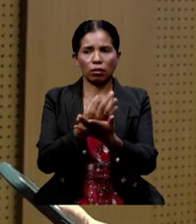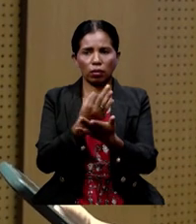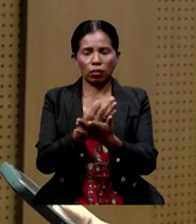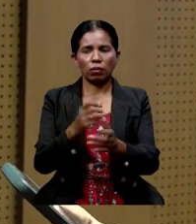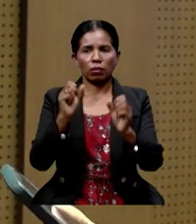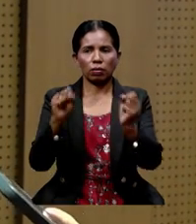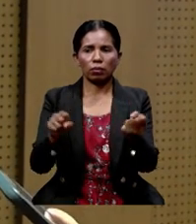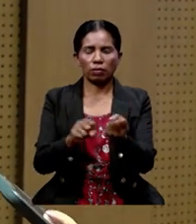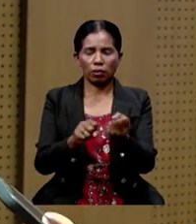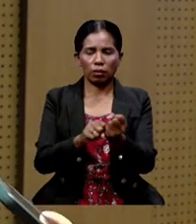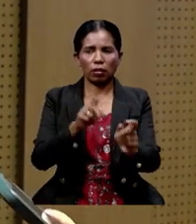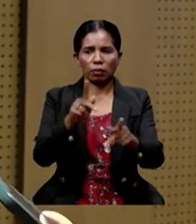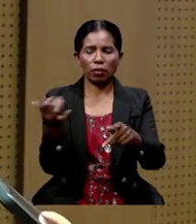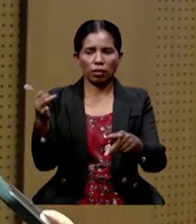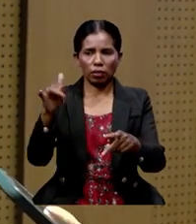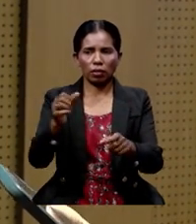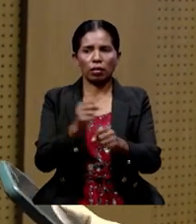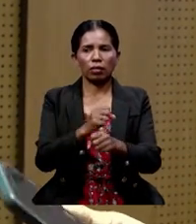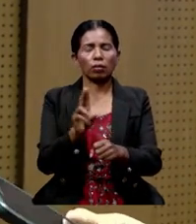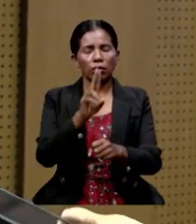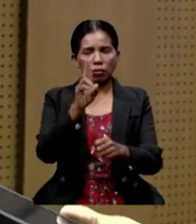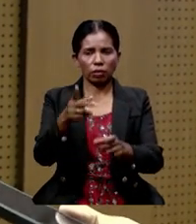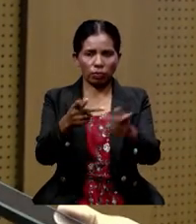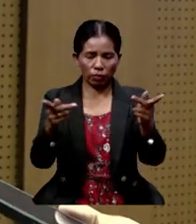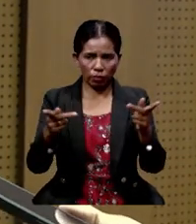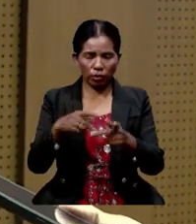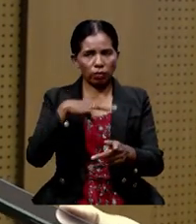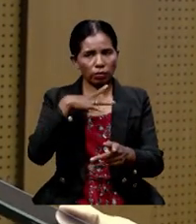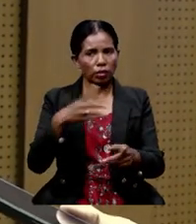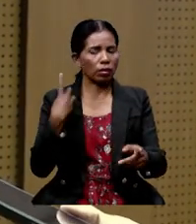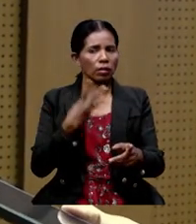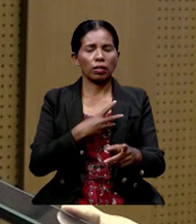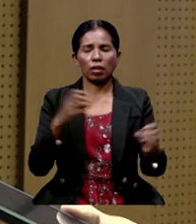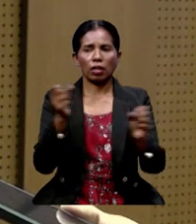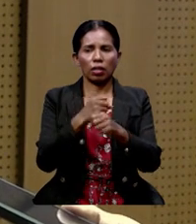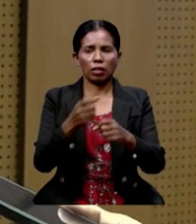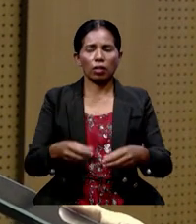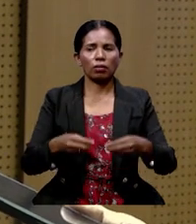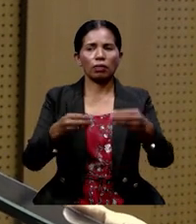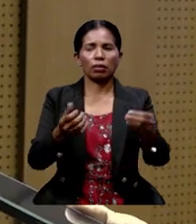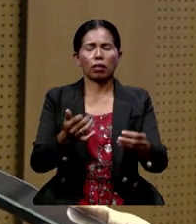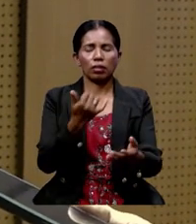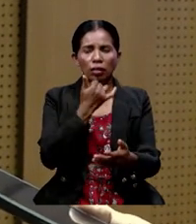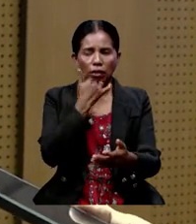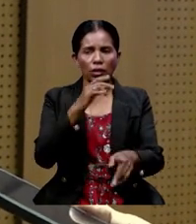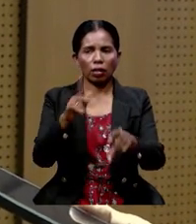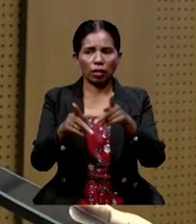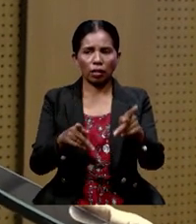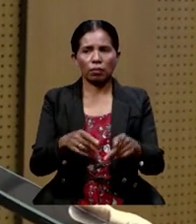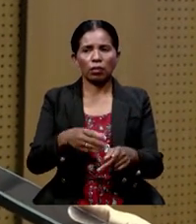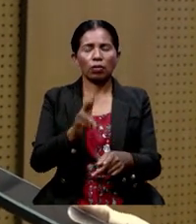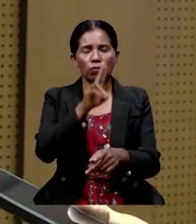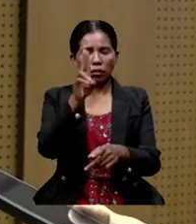hoje contribui para a comunidade se ato halo se está um balizo na raça se quando ita halo se nem ita fosala de ita na comunidade comunidade nem consumo